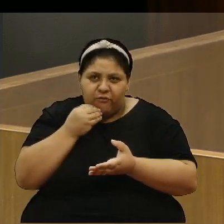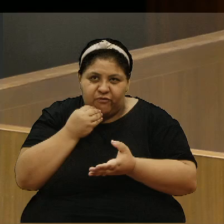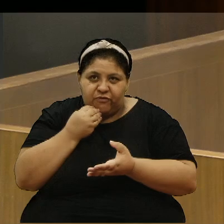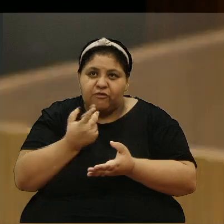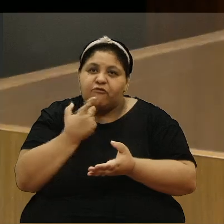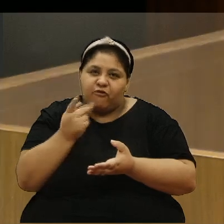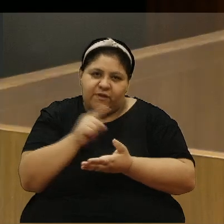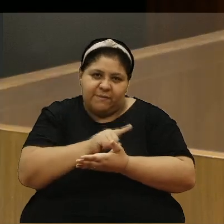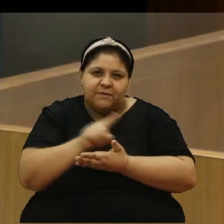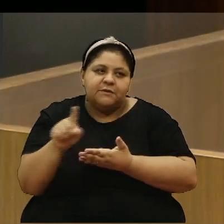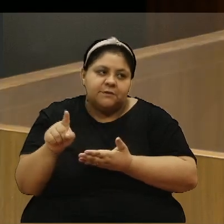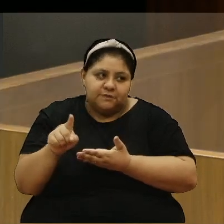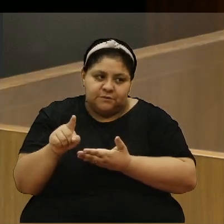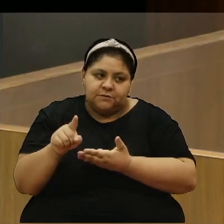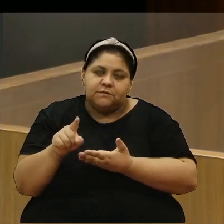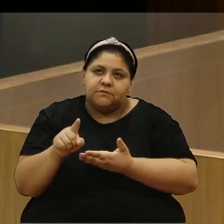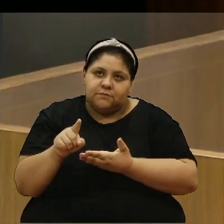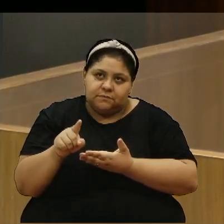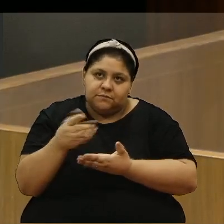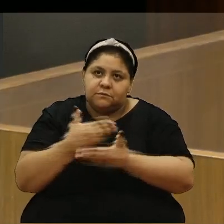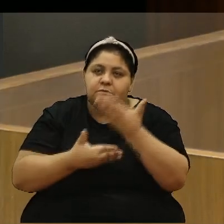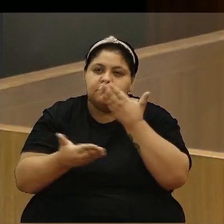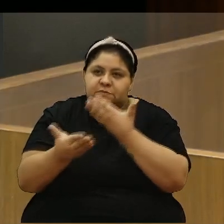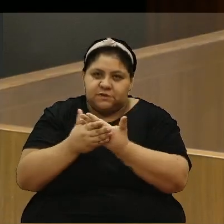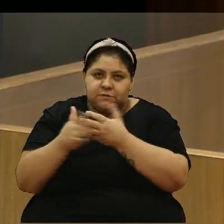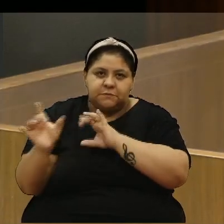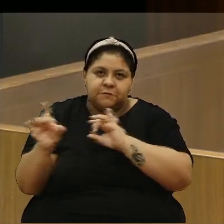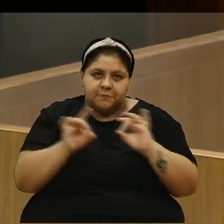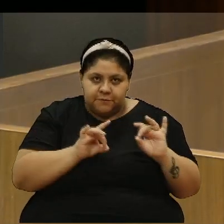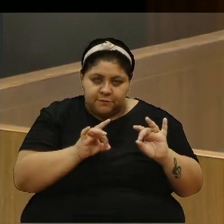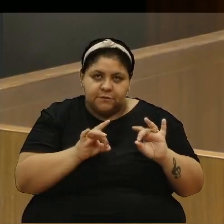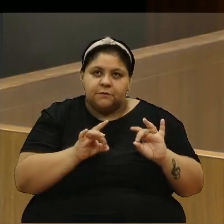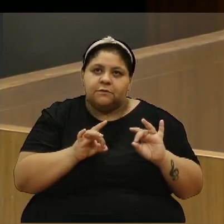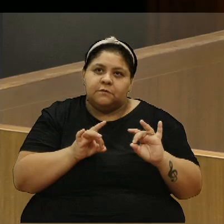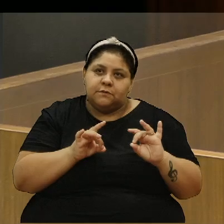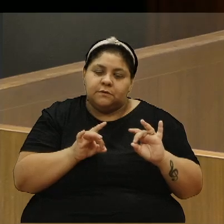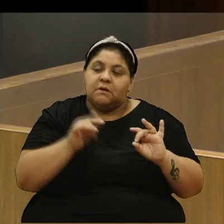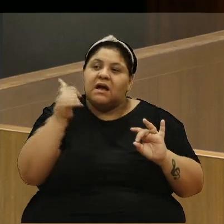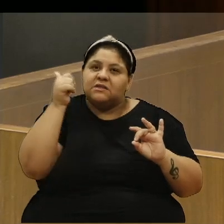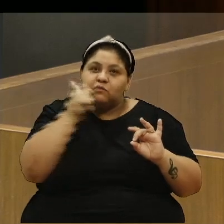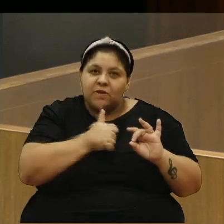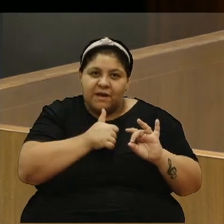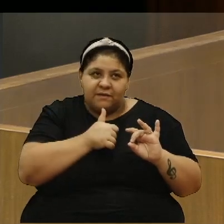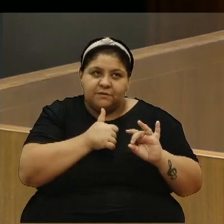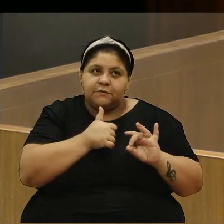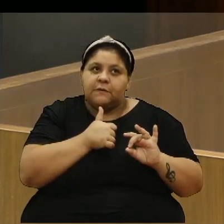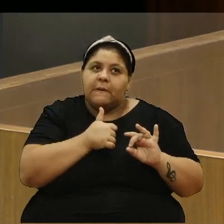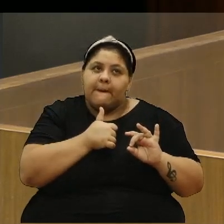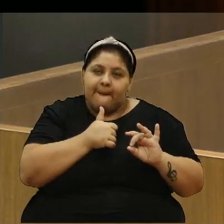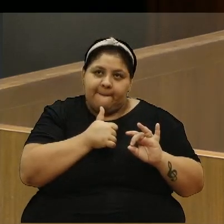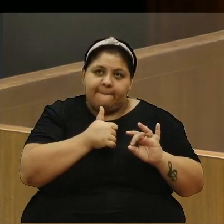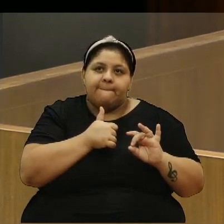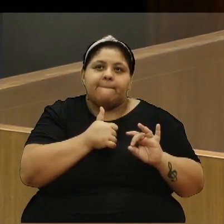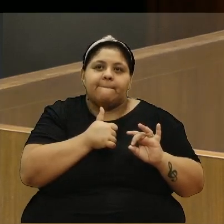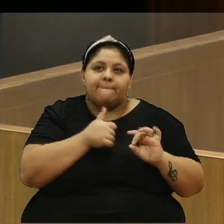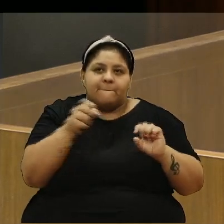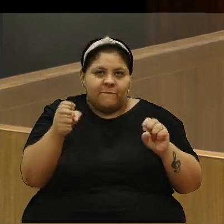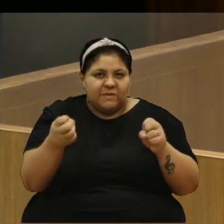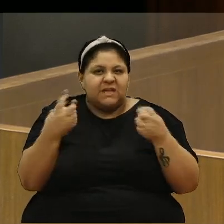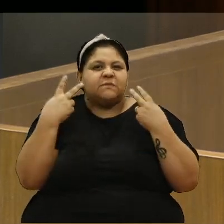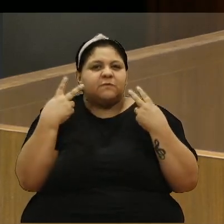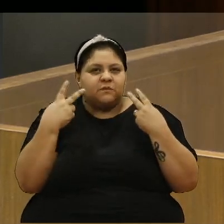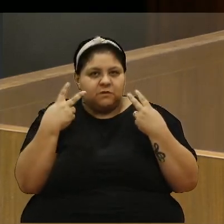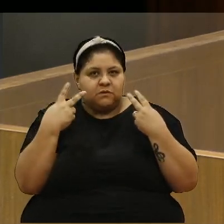para vocês, assim, para todo mundo que está nos acompanhando, as mulheres, elas percebem isso